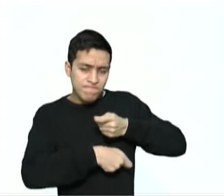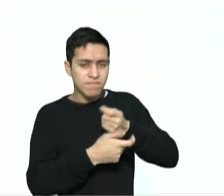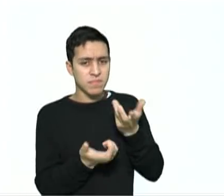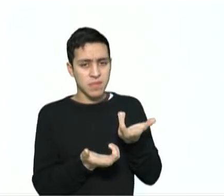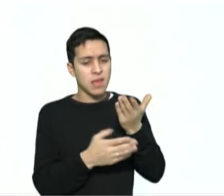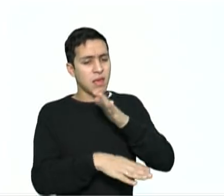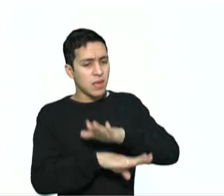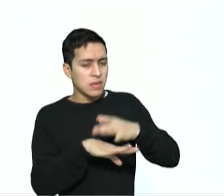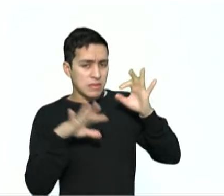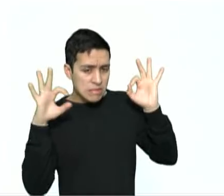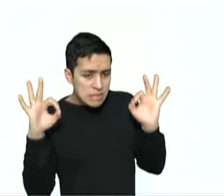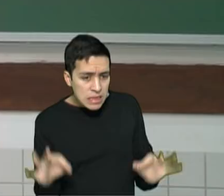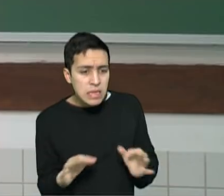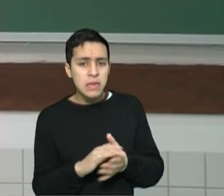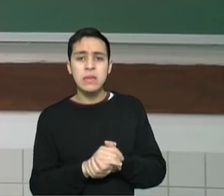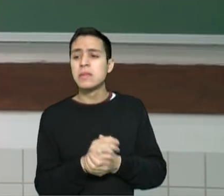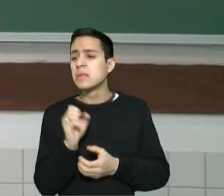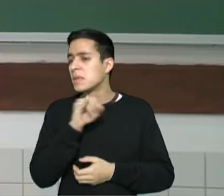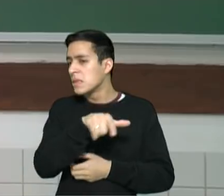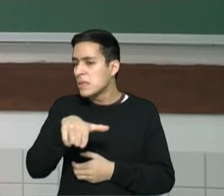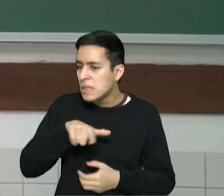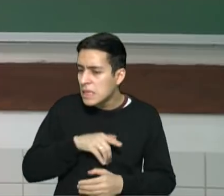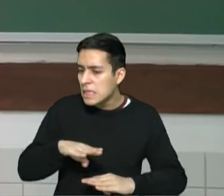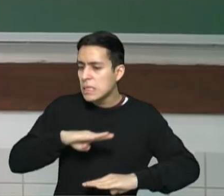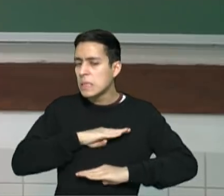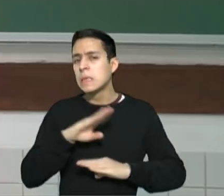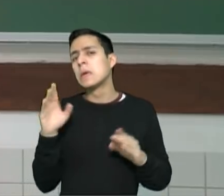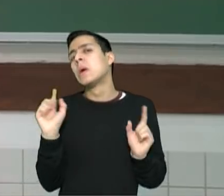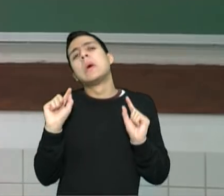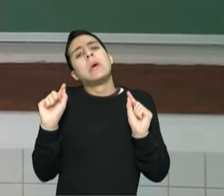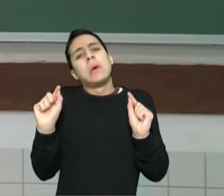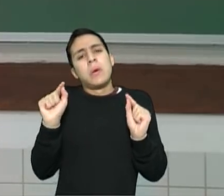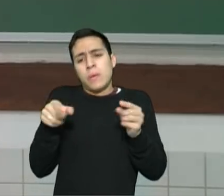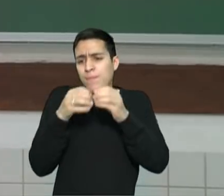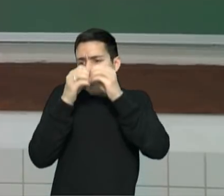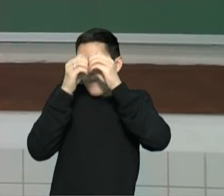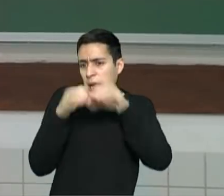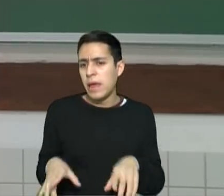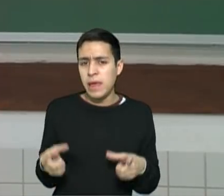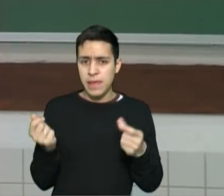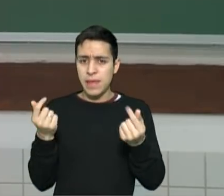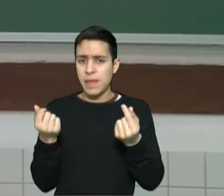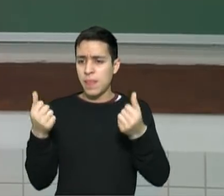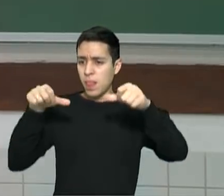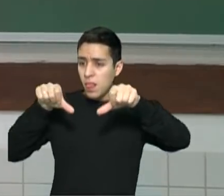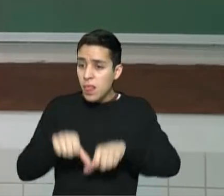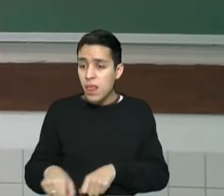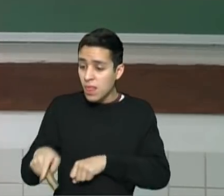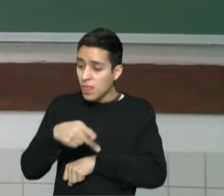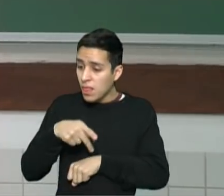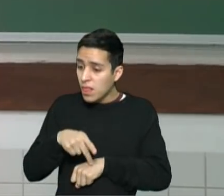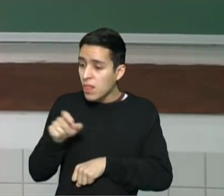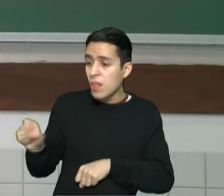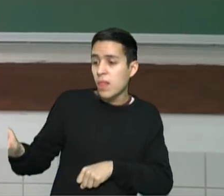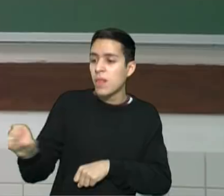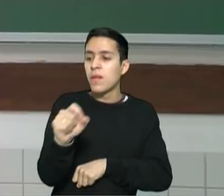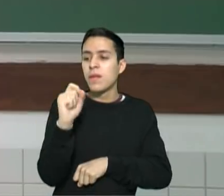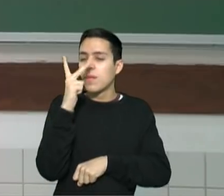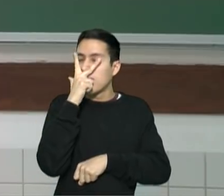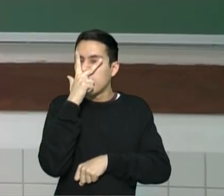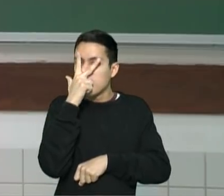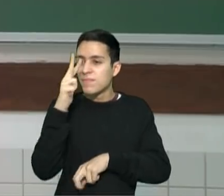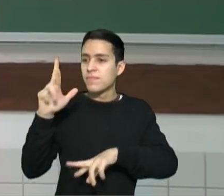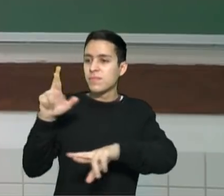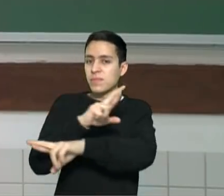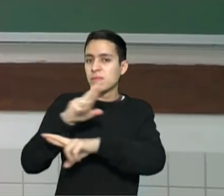ajudar literalmente em situações ligadas a prejuízo financeiro aos países a estabelecerem uma